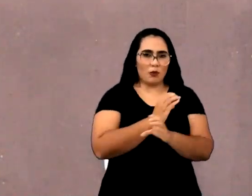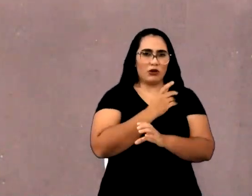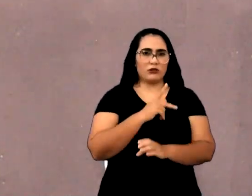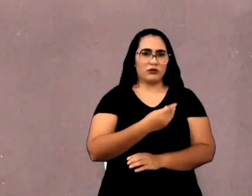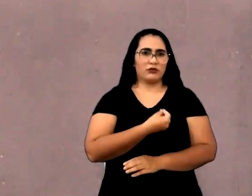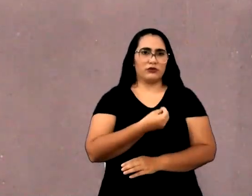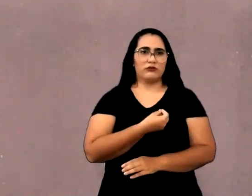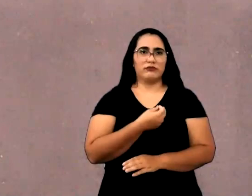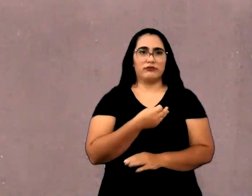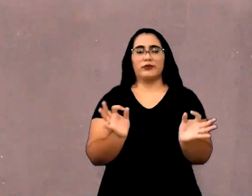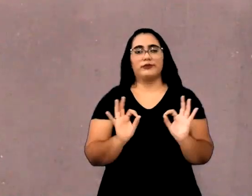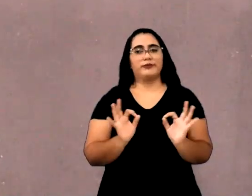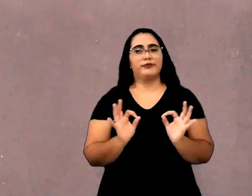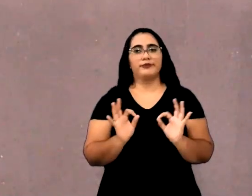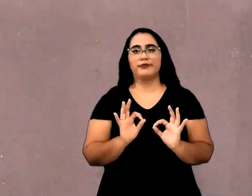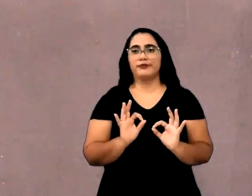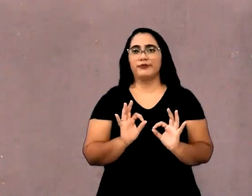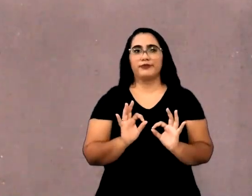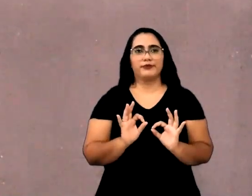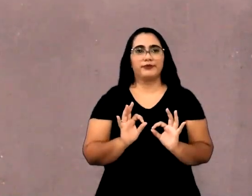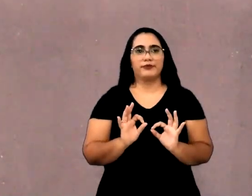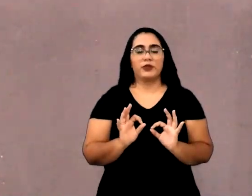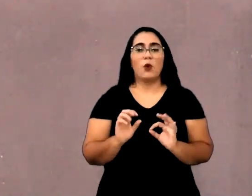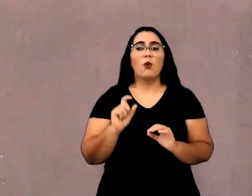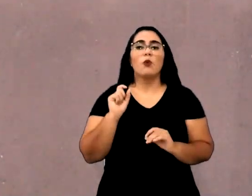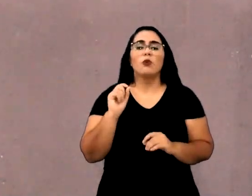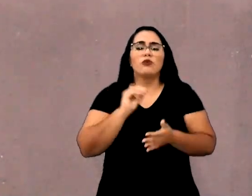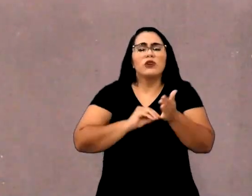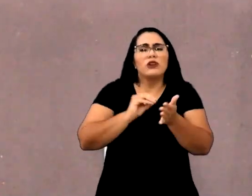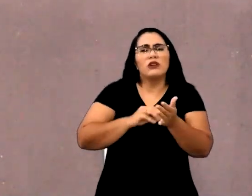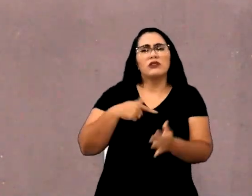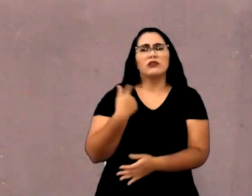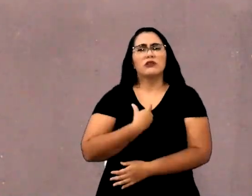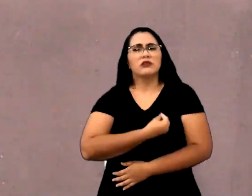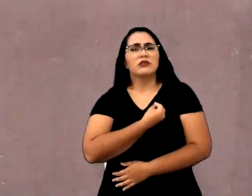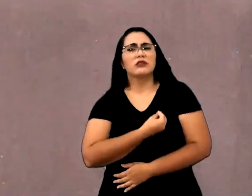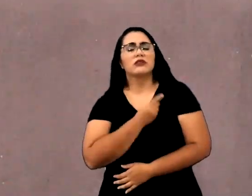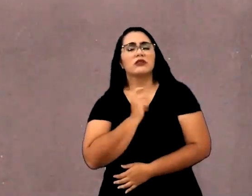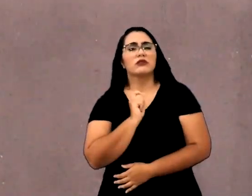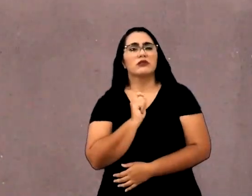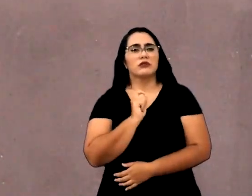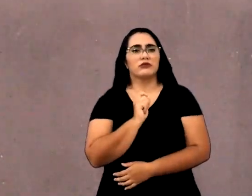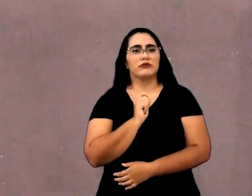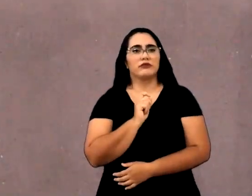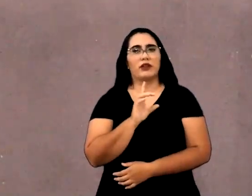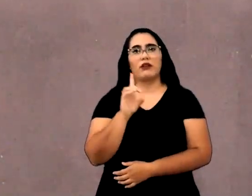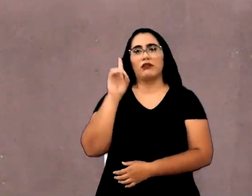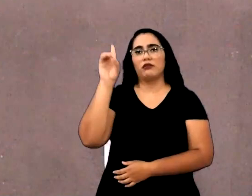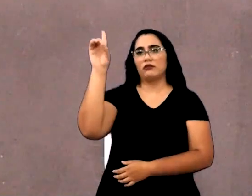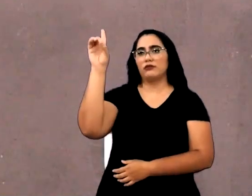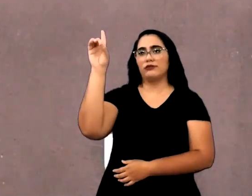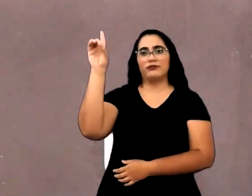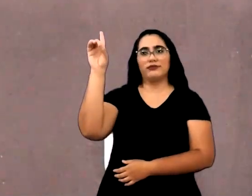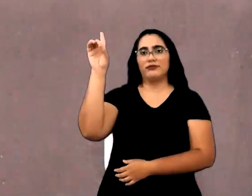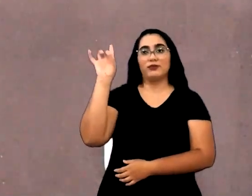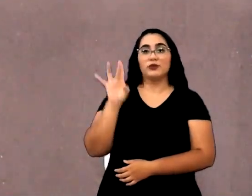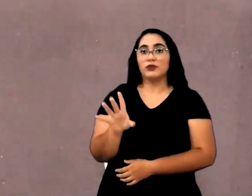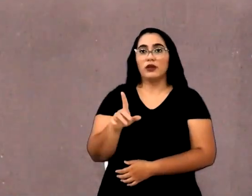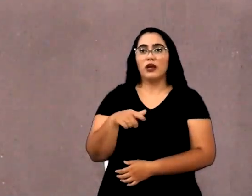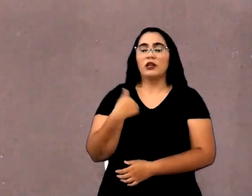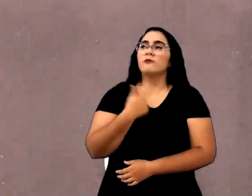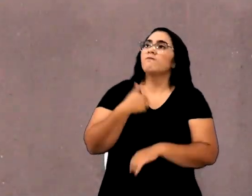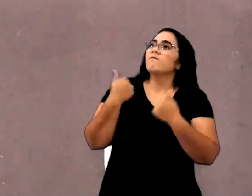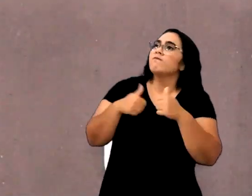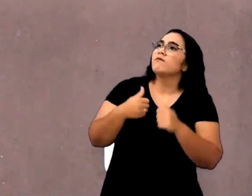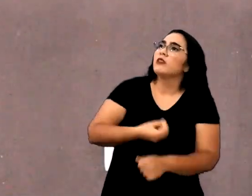sua necessidade. O que nós faltamos em nossa vida é Deus. O que nós